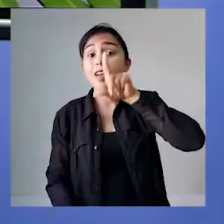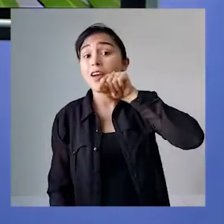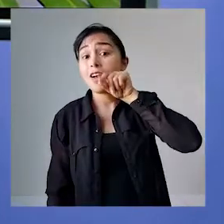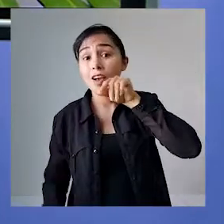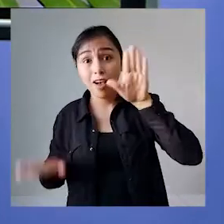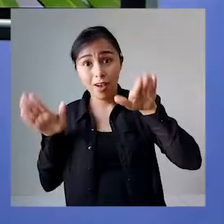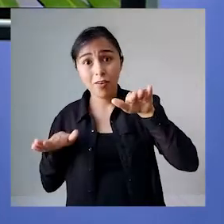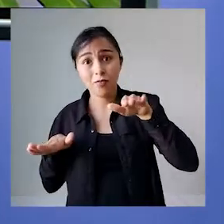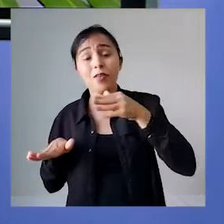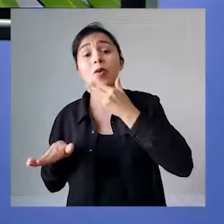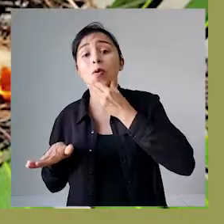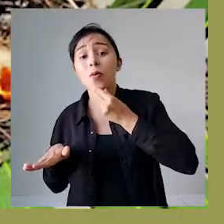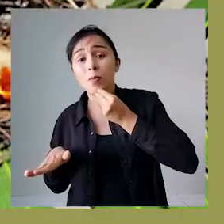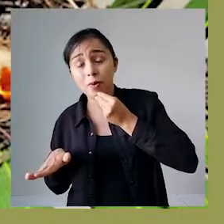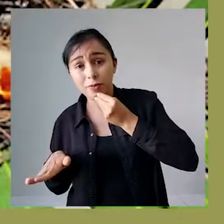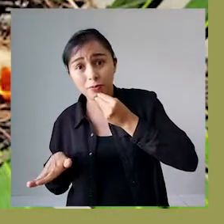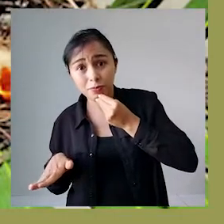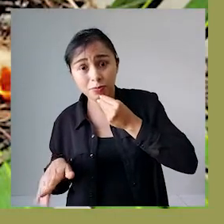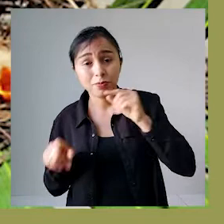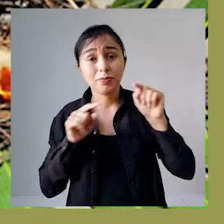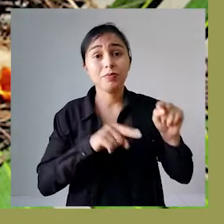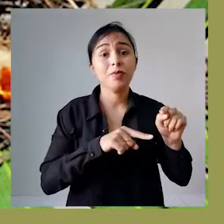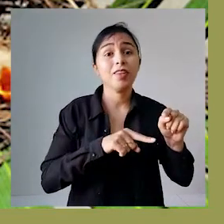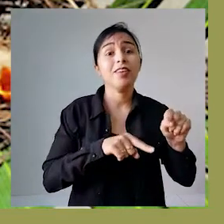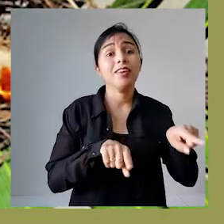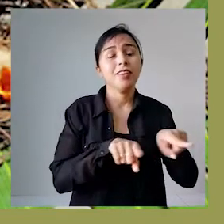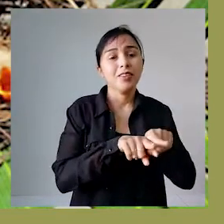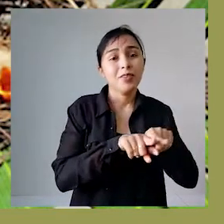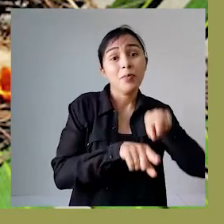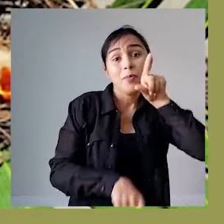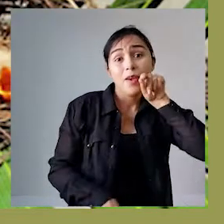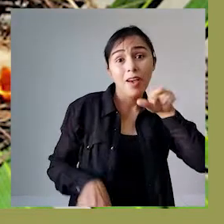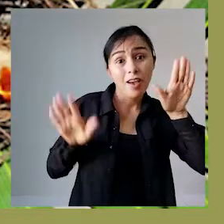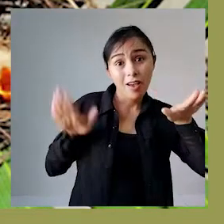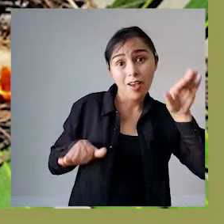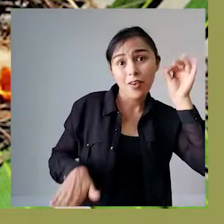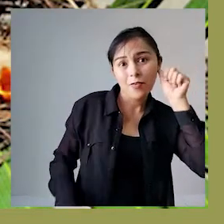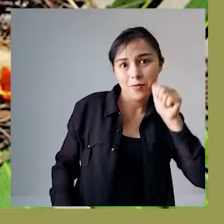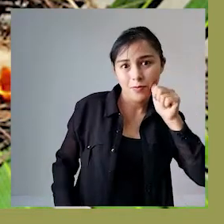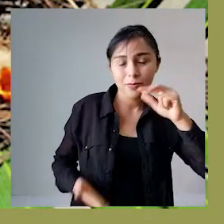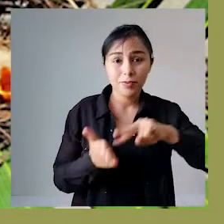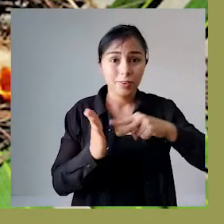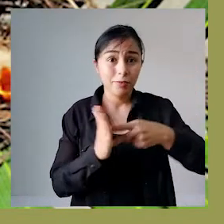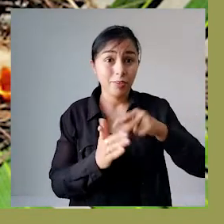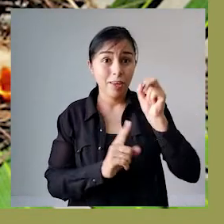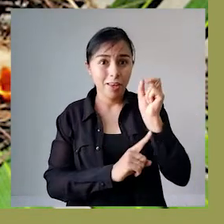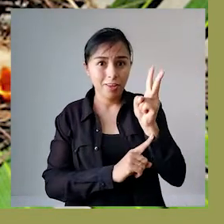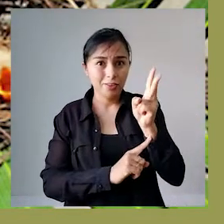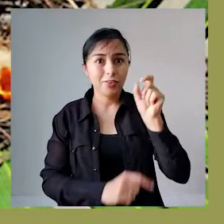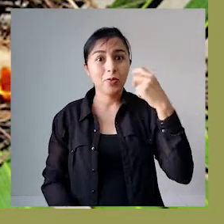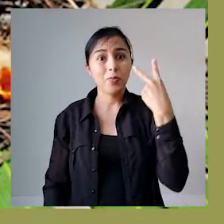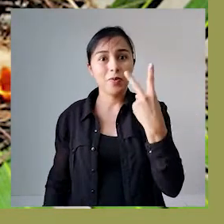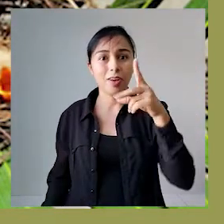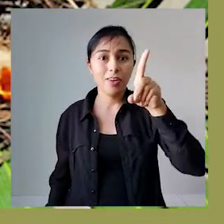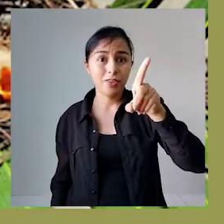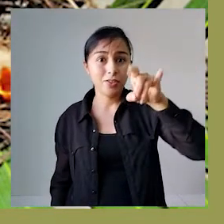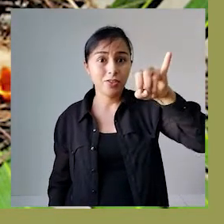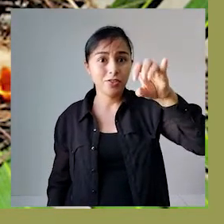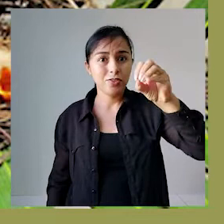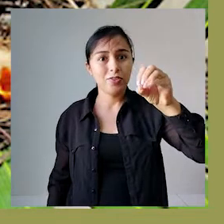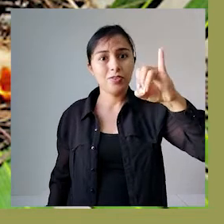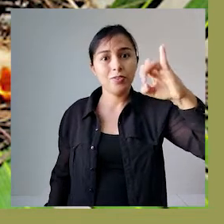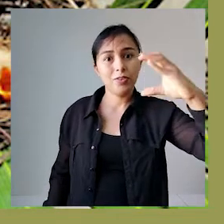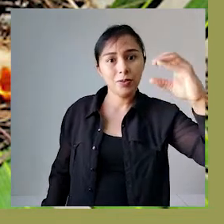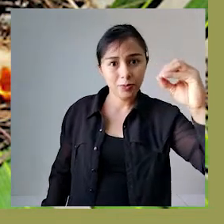disso? Dioicos. São animais dioicos. Eles possuem a fecundação interna, ou seja, o macho coloca